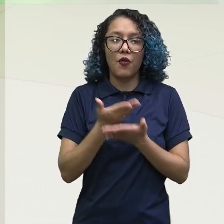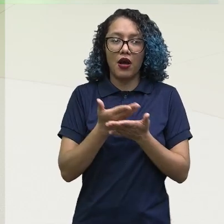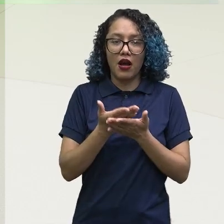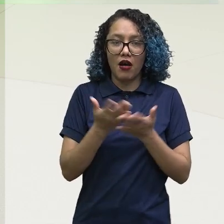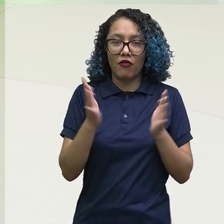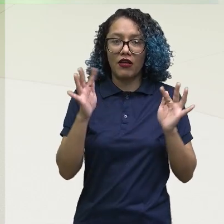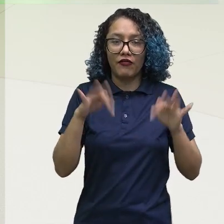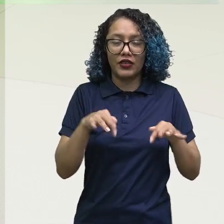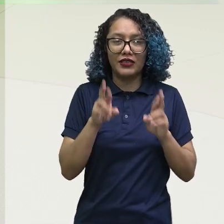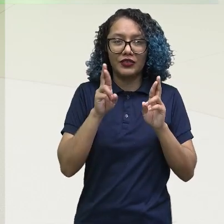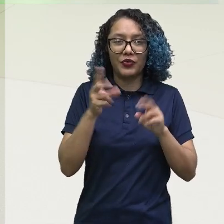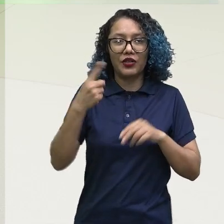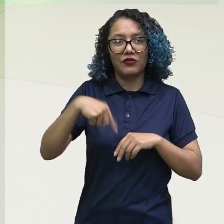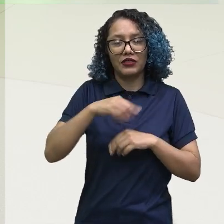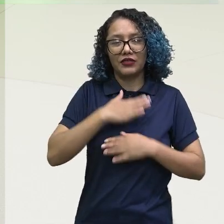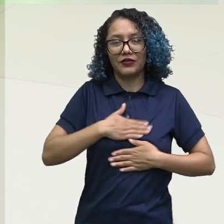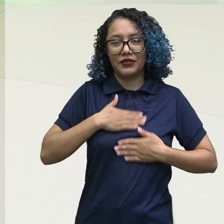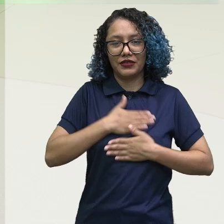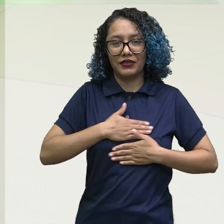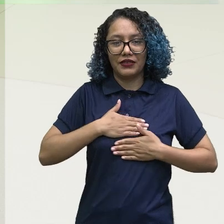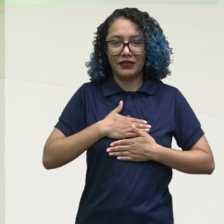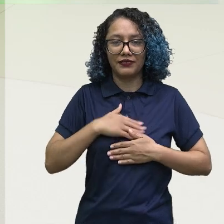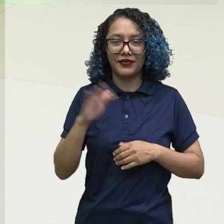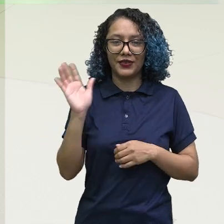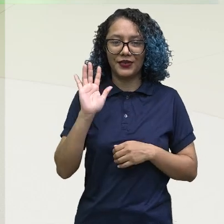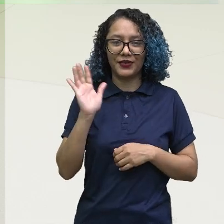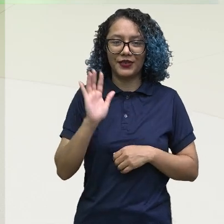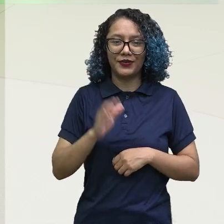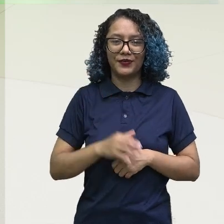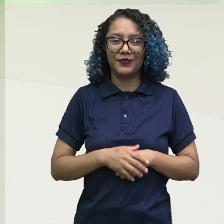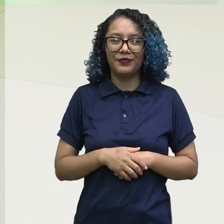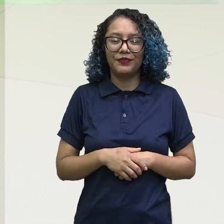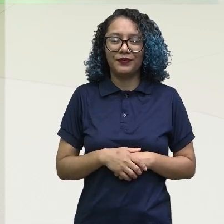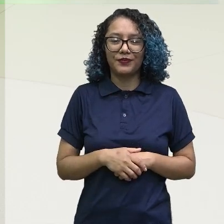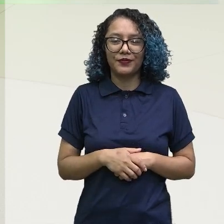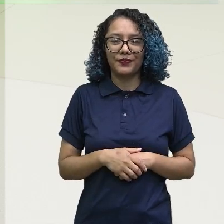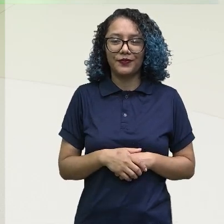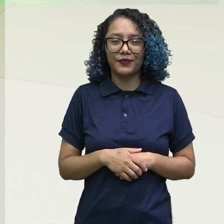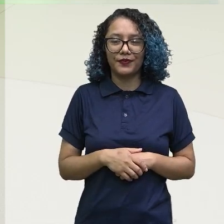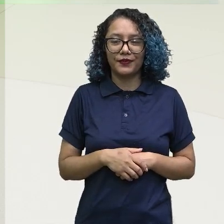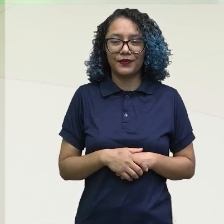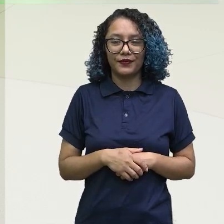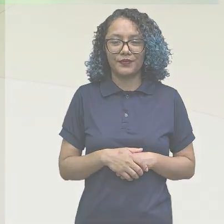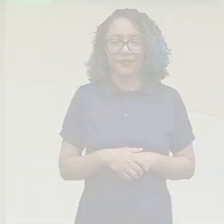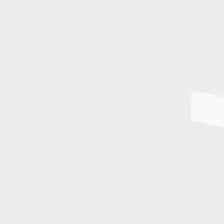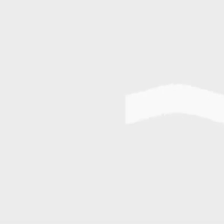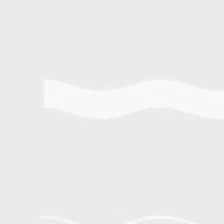momento de revisão. Espero que vocês tenham gostado. Até uma próxima oportunidade. Tchau, tchau.